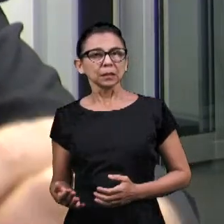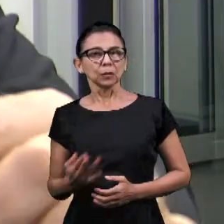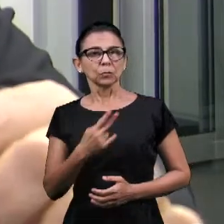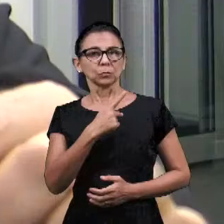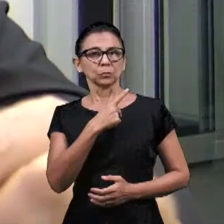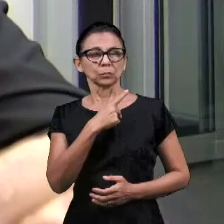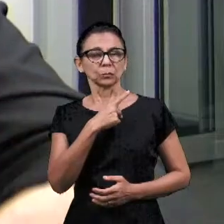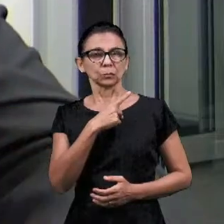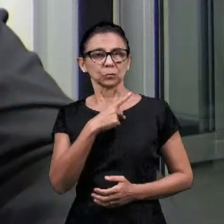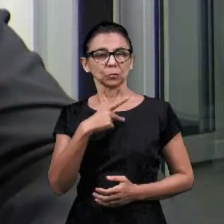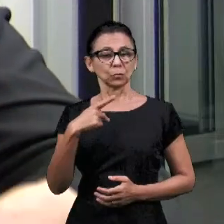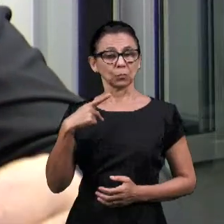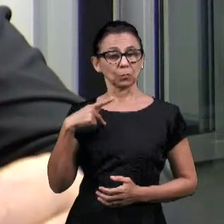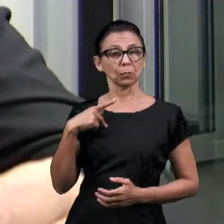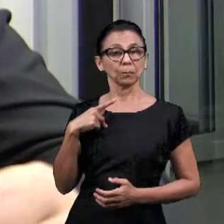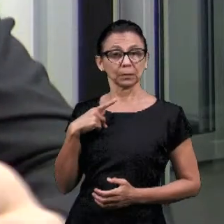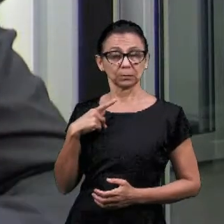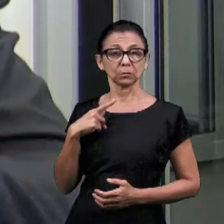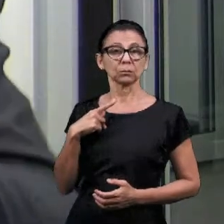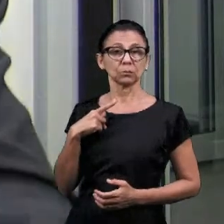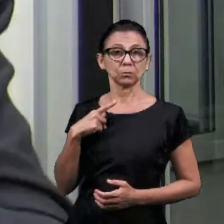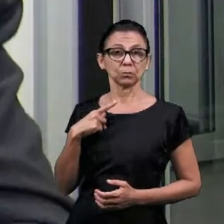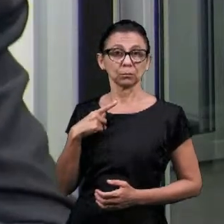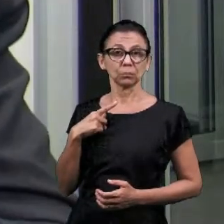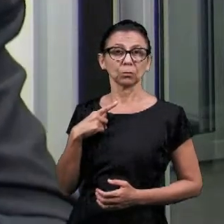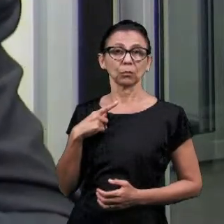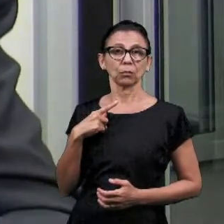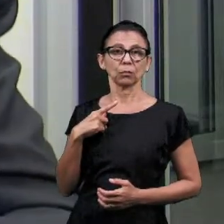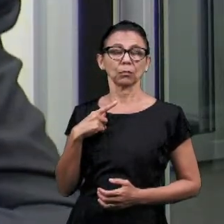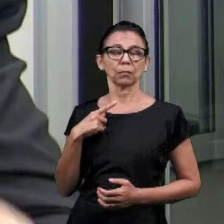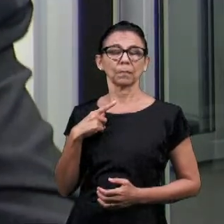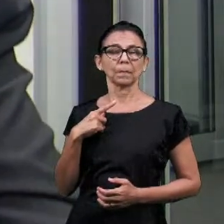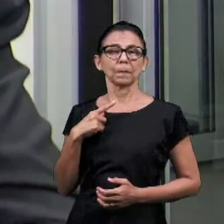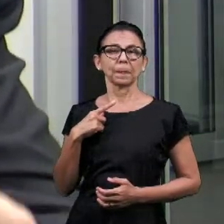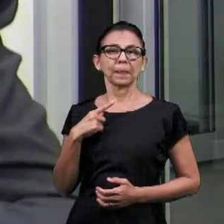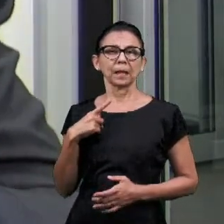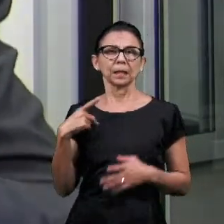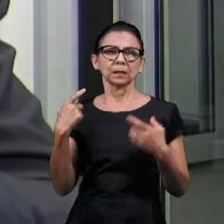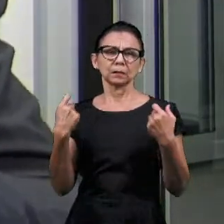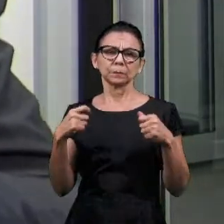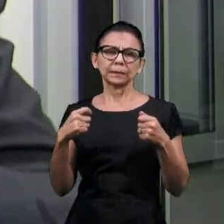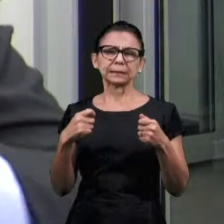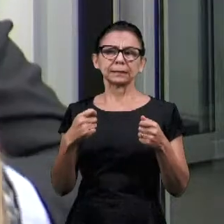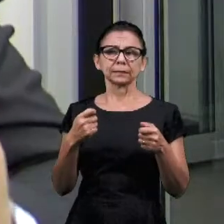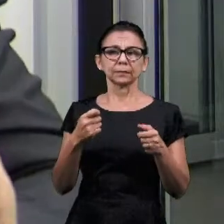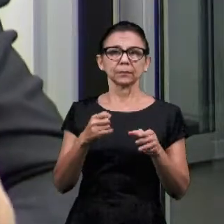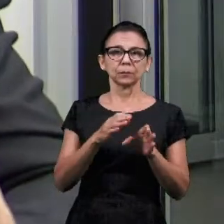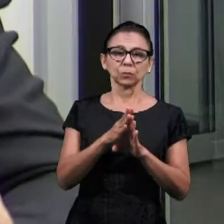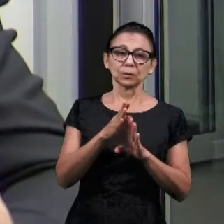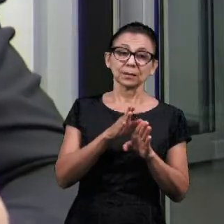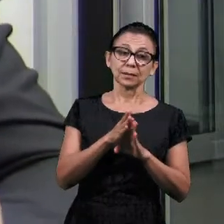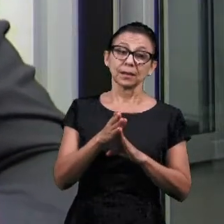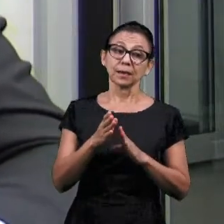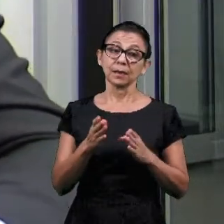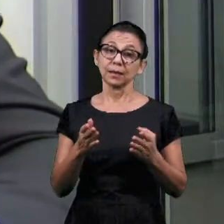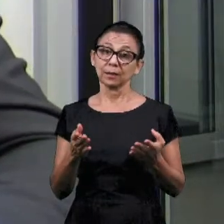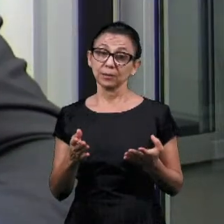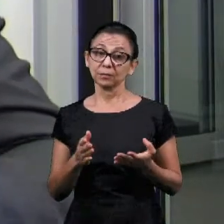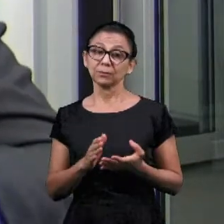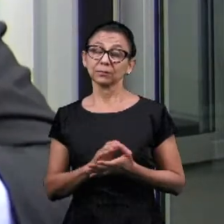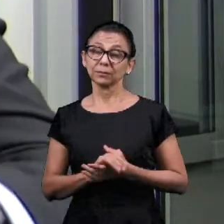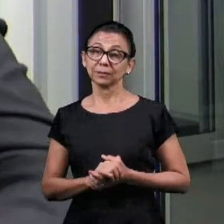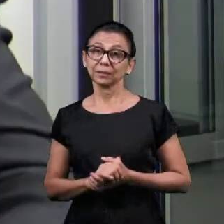Senhor em situações que ele precisa, antes de ser pastor, ele precisa dar uma palavra, mesmo que ele